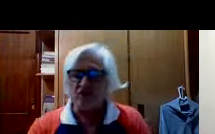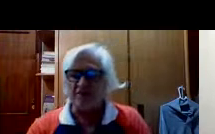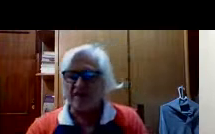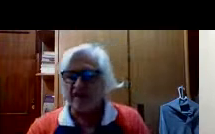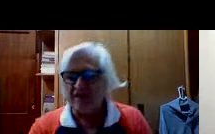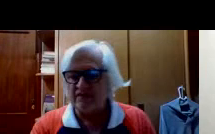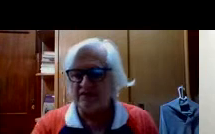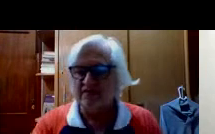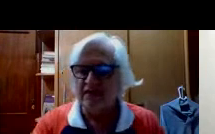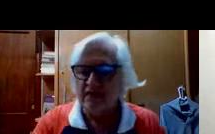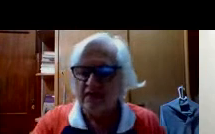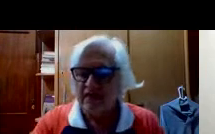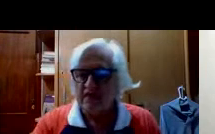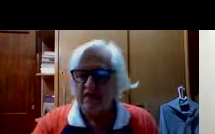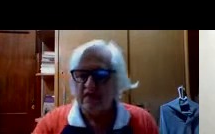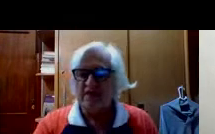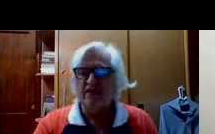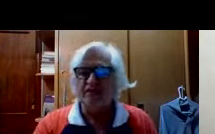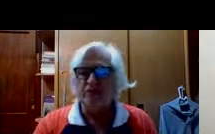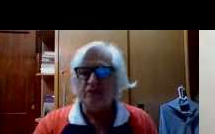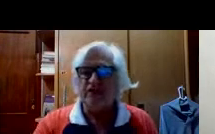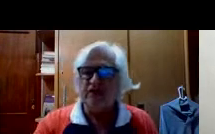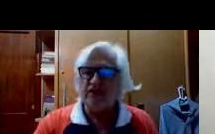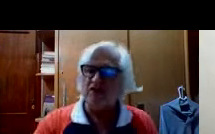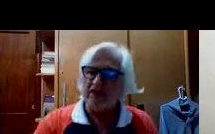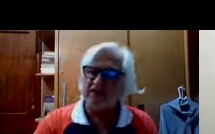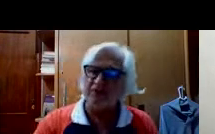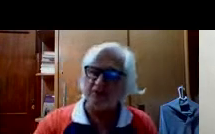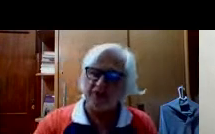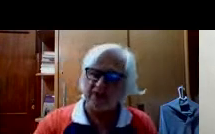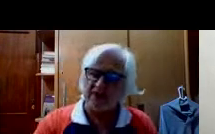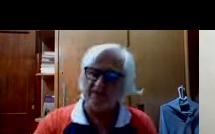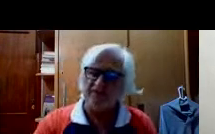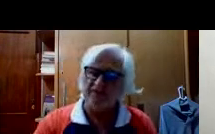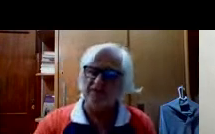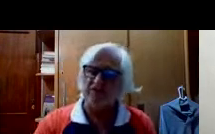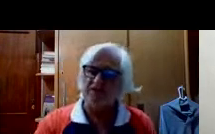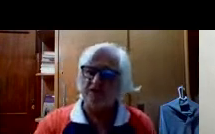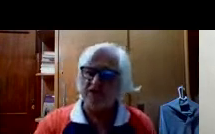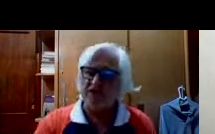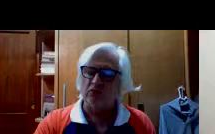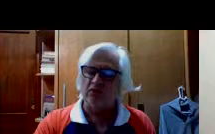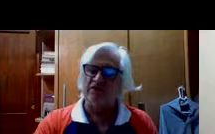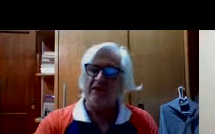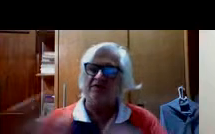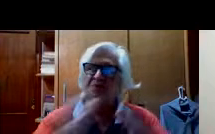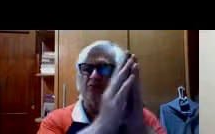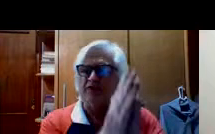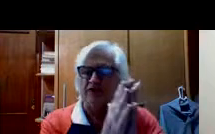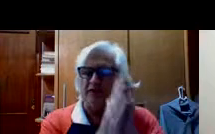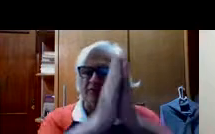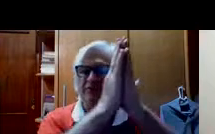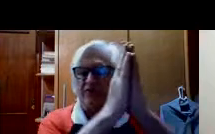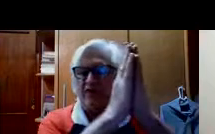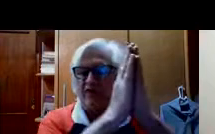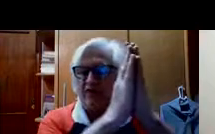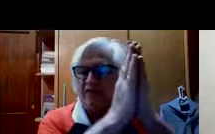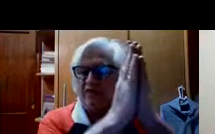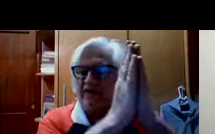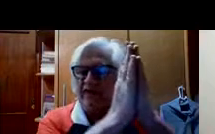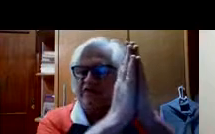existem alguns materiais que utilizam essa propriedade. Se você pegar duas chapas, por